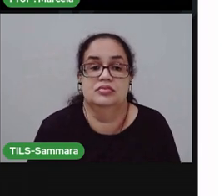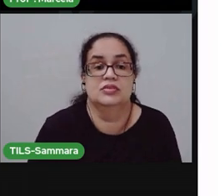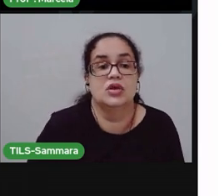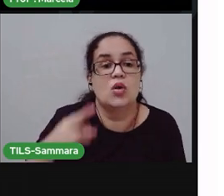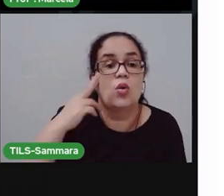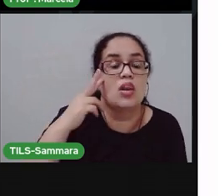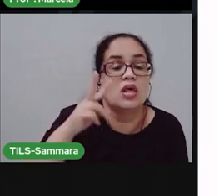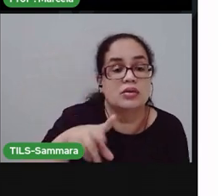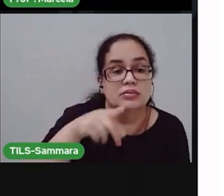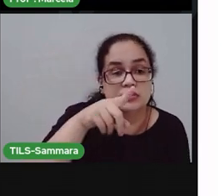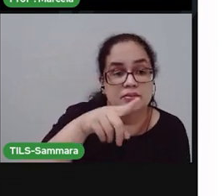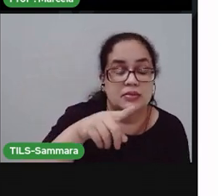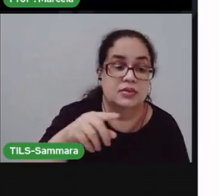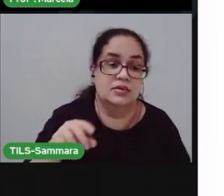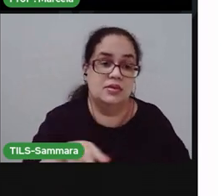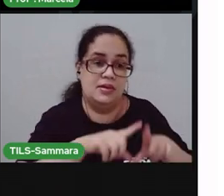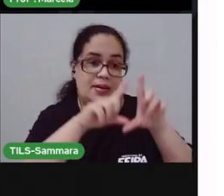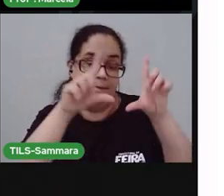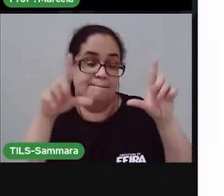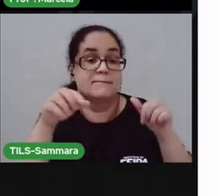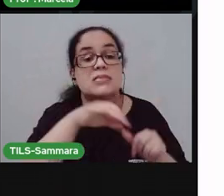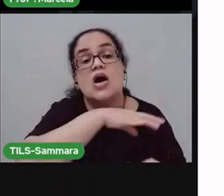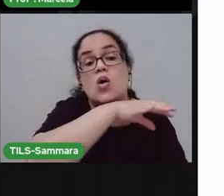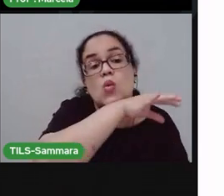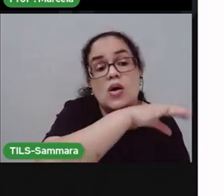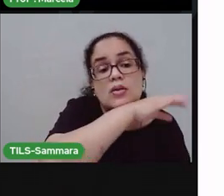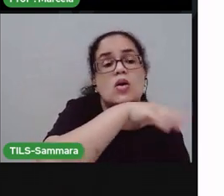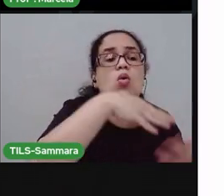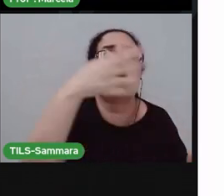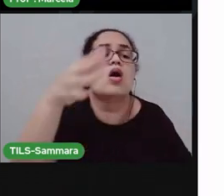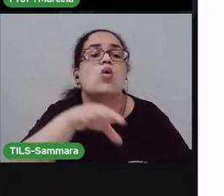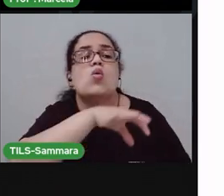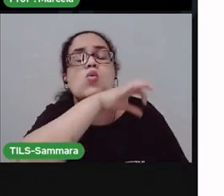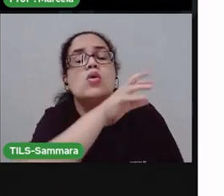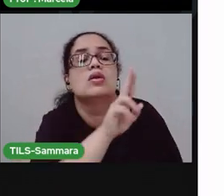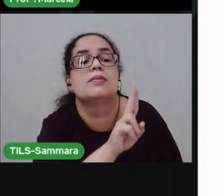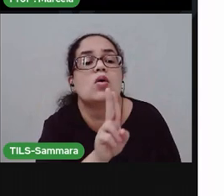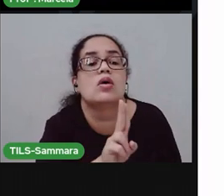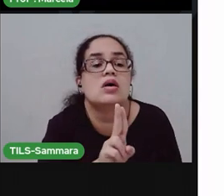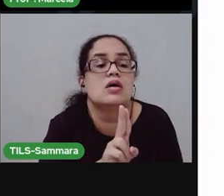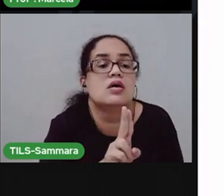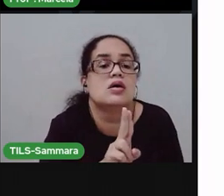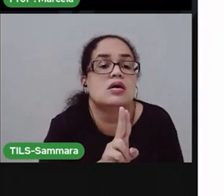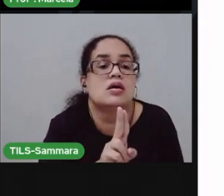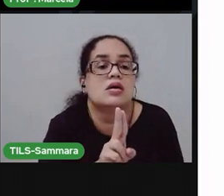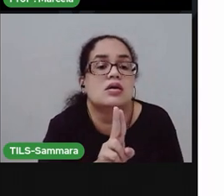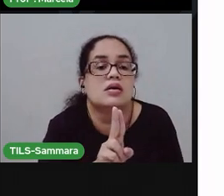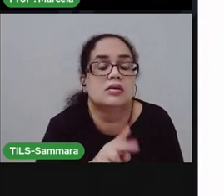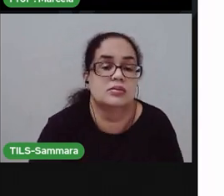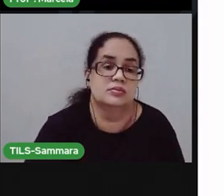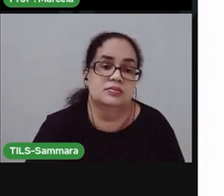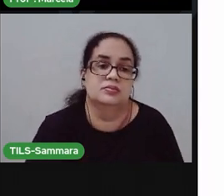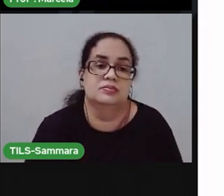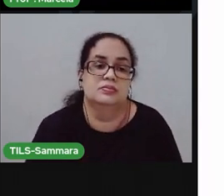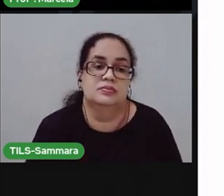Olha a imagem desse animal aqui. Qual é o nome desse animal?